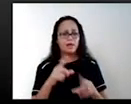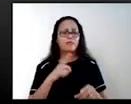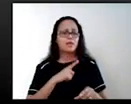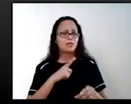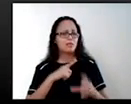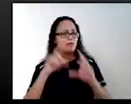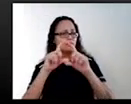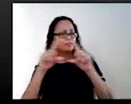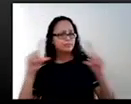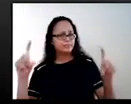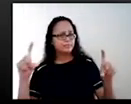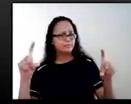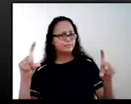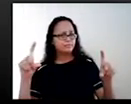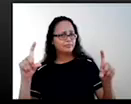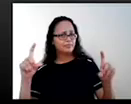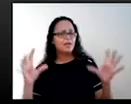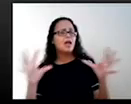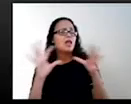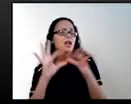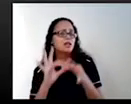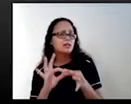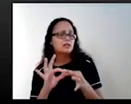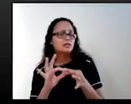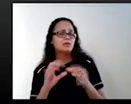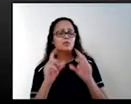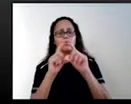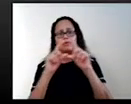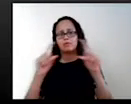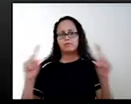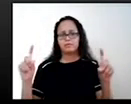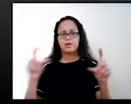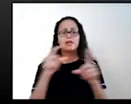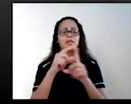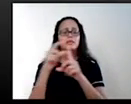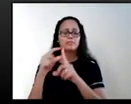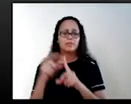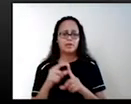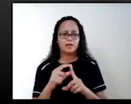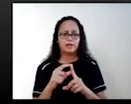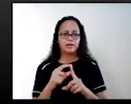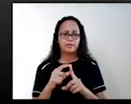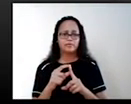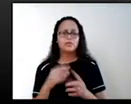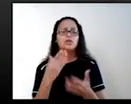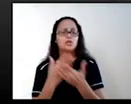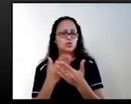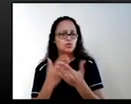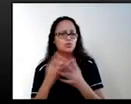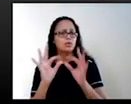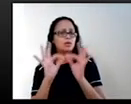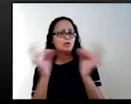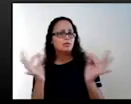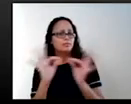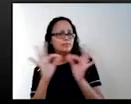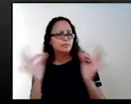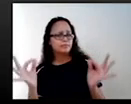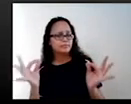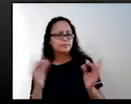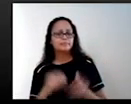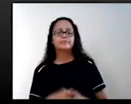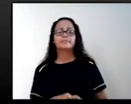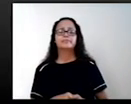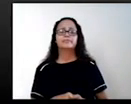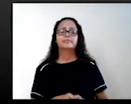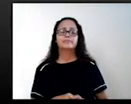de uma palavra com as outras palavras dentro daquela frase. Então, quando nós estudamos análise sintática, é justamente uma área da sintaxe.